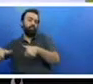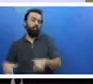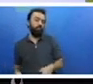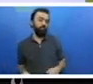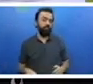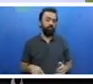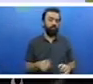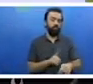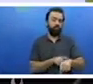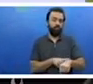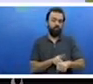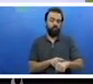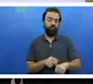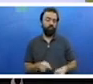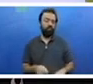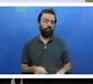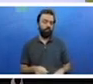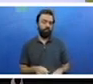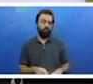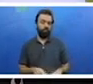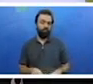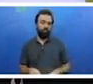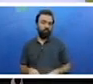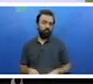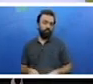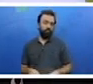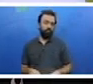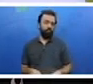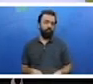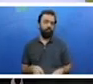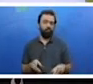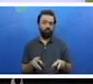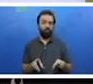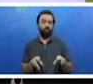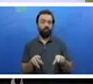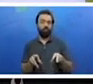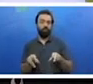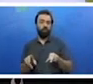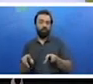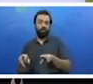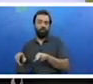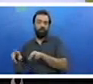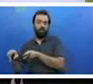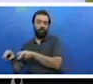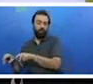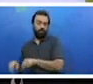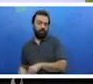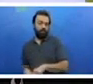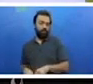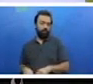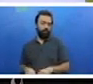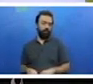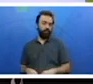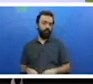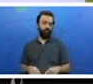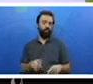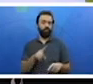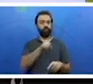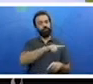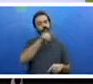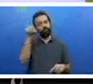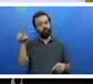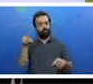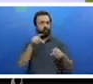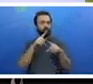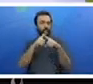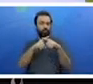nesses tempos, se aplicam a todas essas variações? O que eu multiplico para em cima